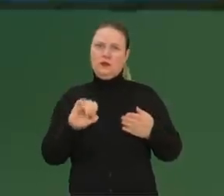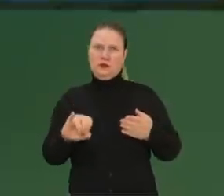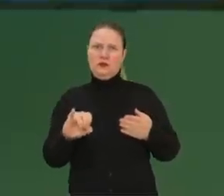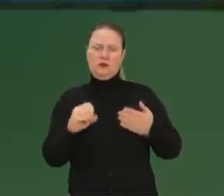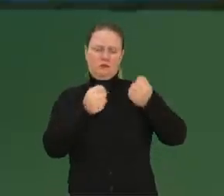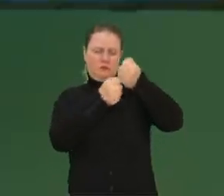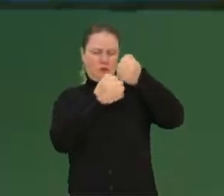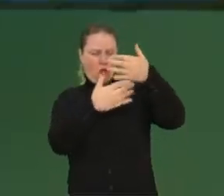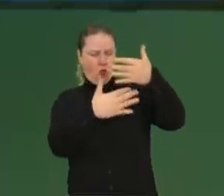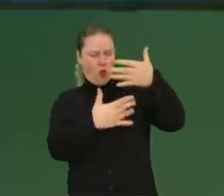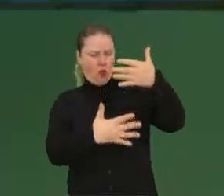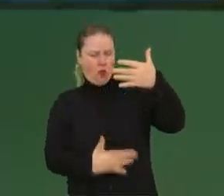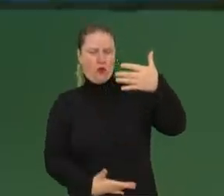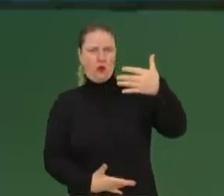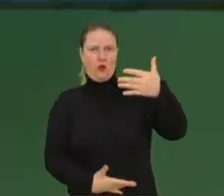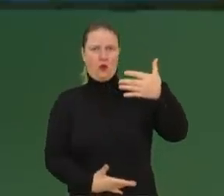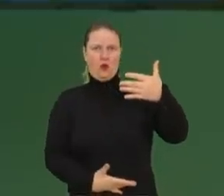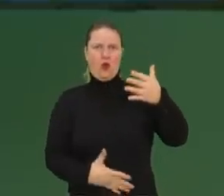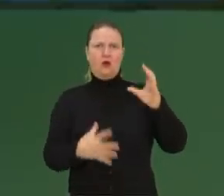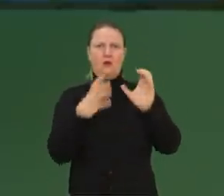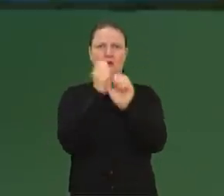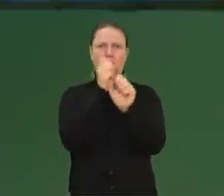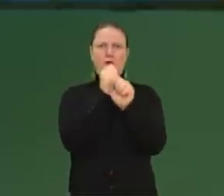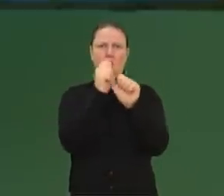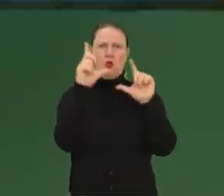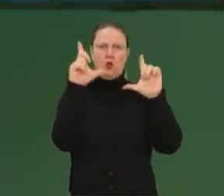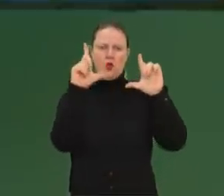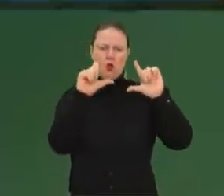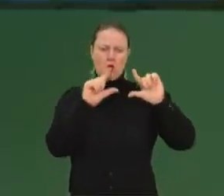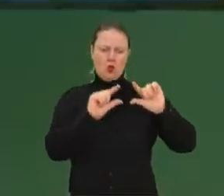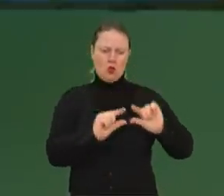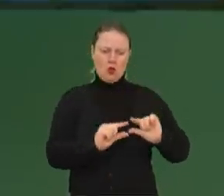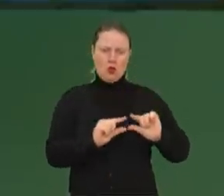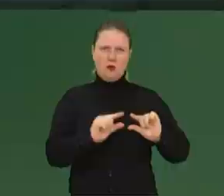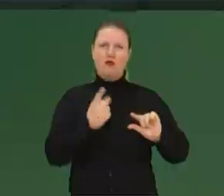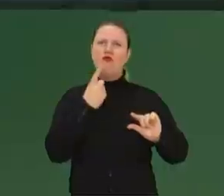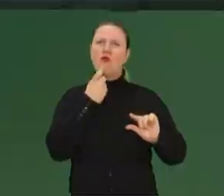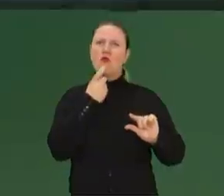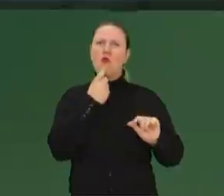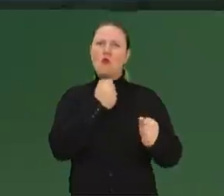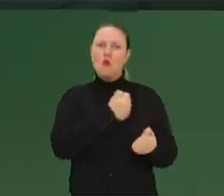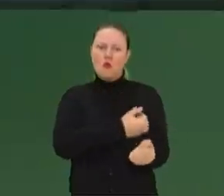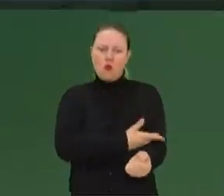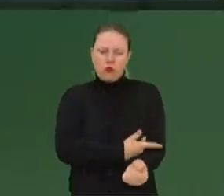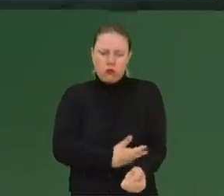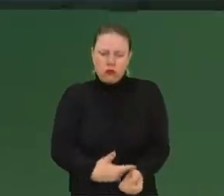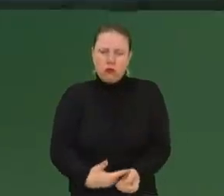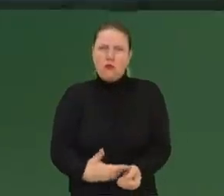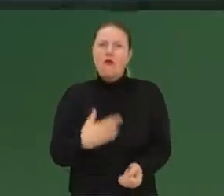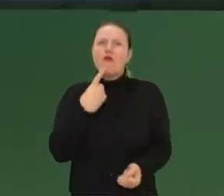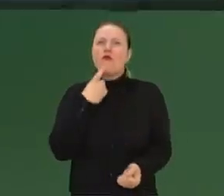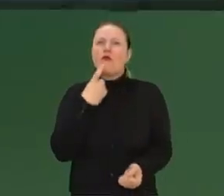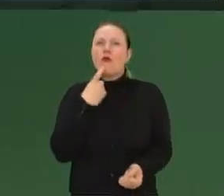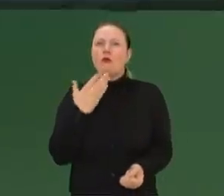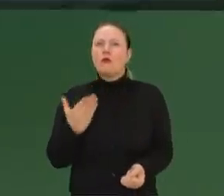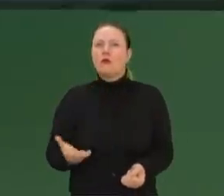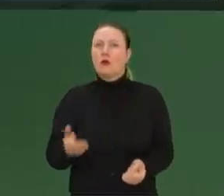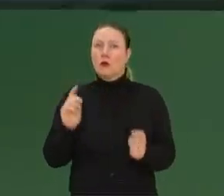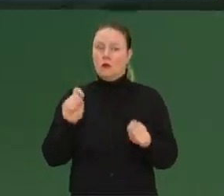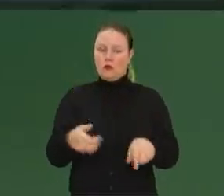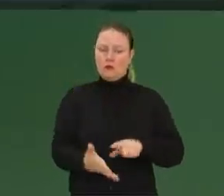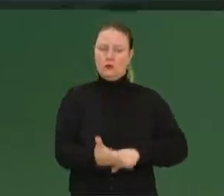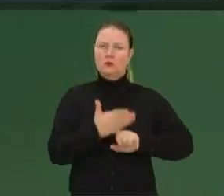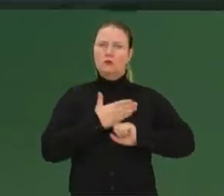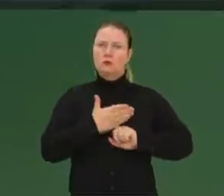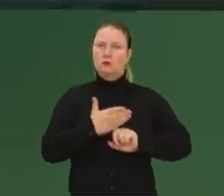tem um número muito abaixo do esperado, né, de glóbulos vermelhos, isso pode ser um indicativo